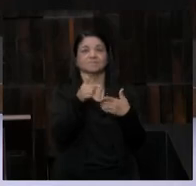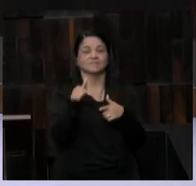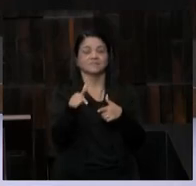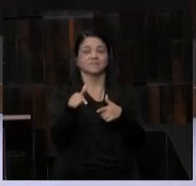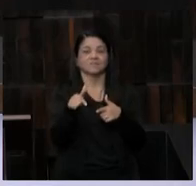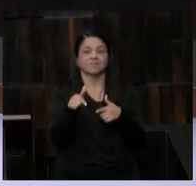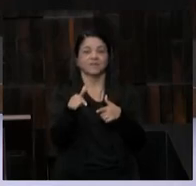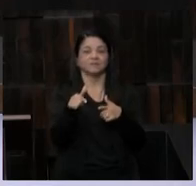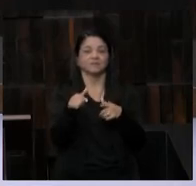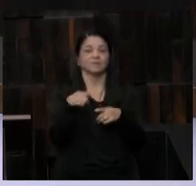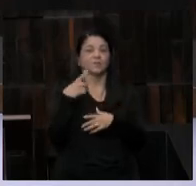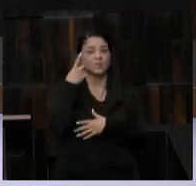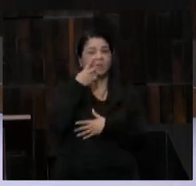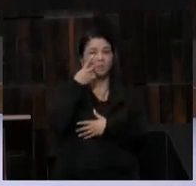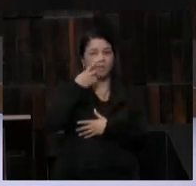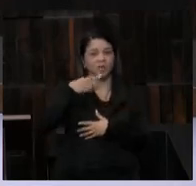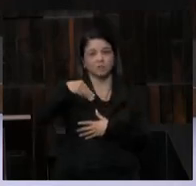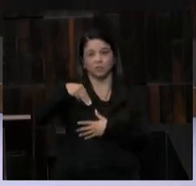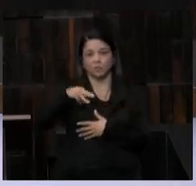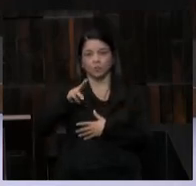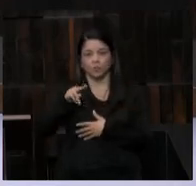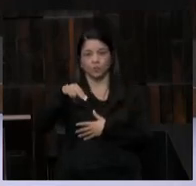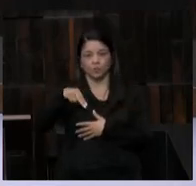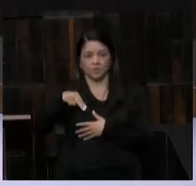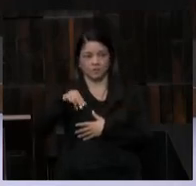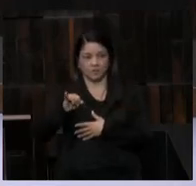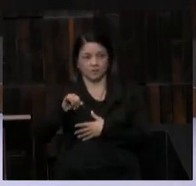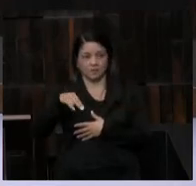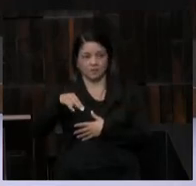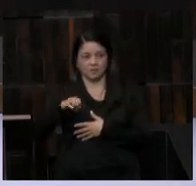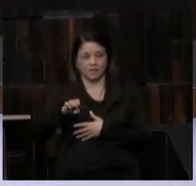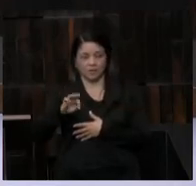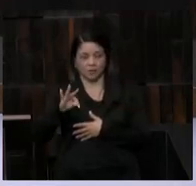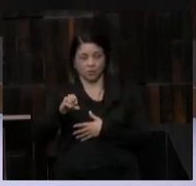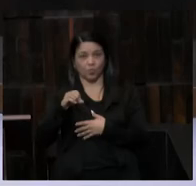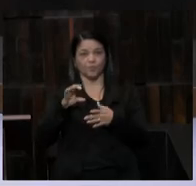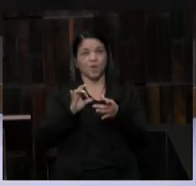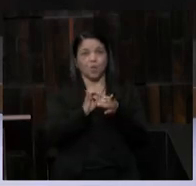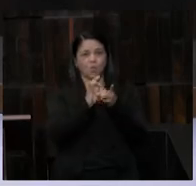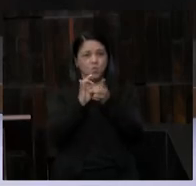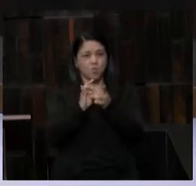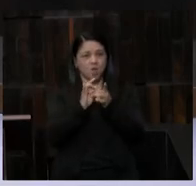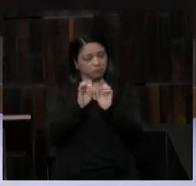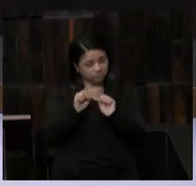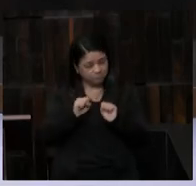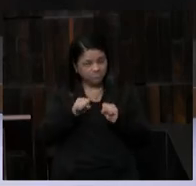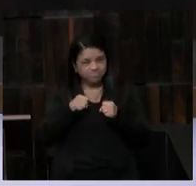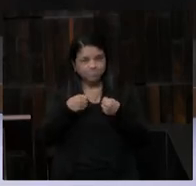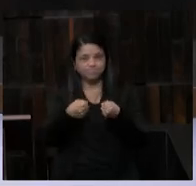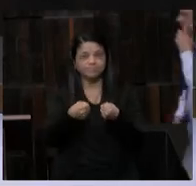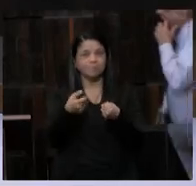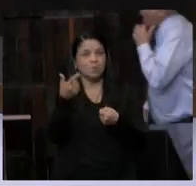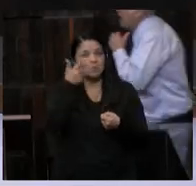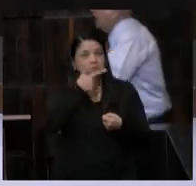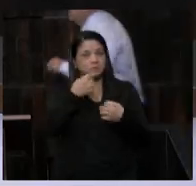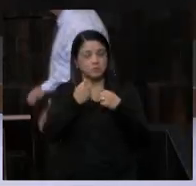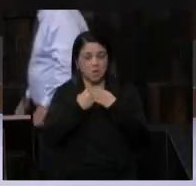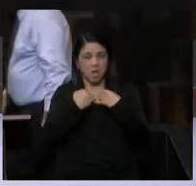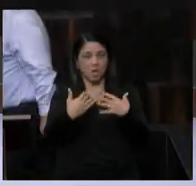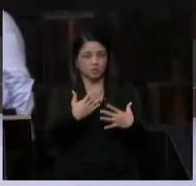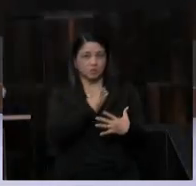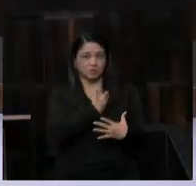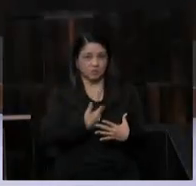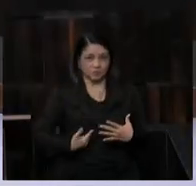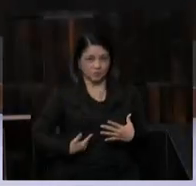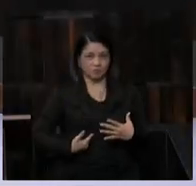trabalho do deputado Munineto, que foi a união de esforços que fez com que essa audiência